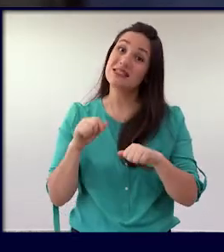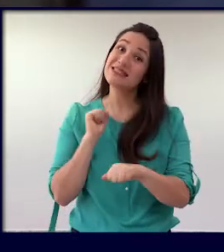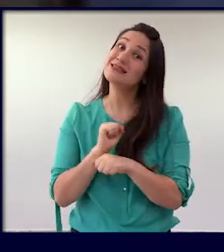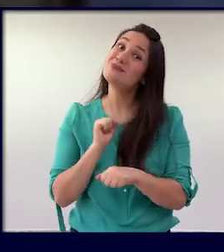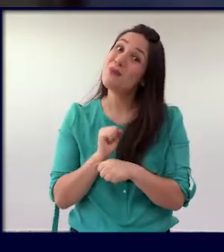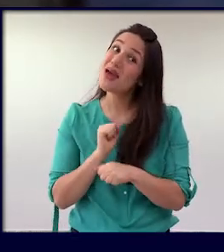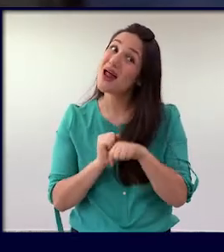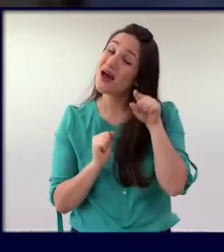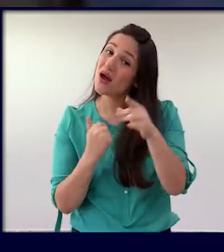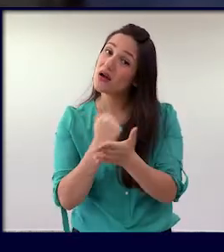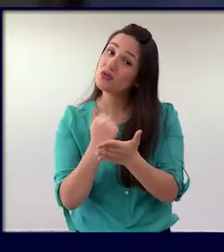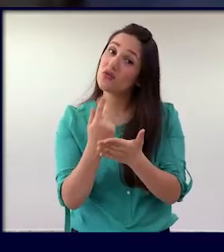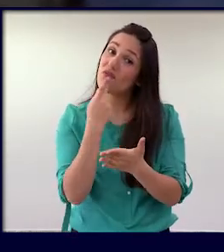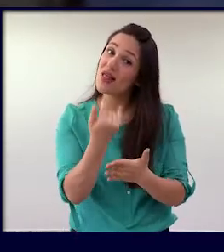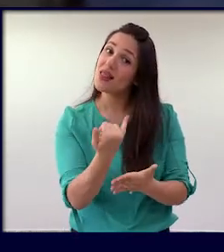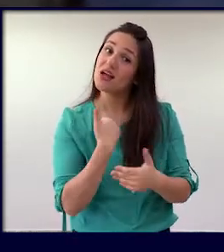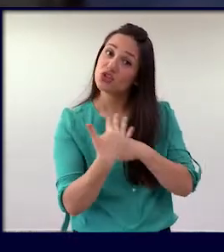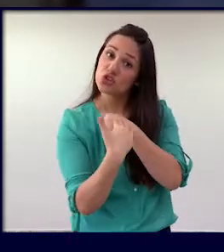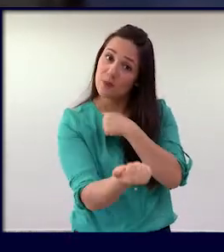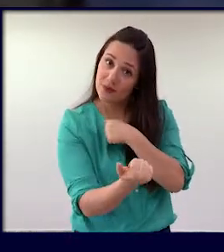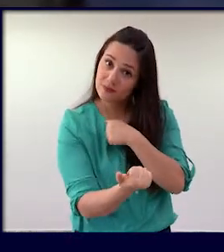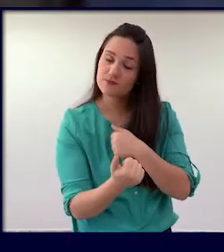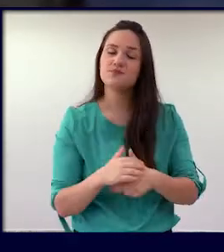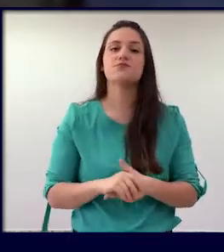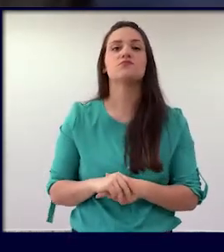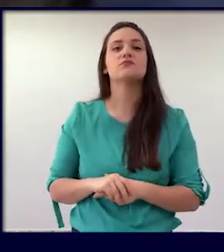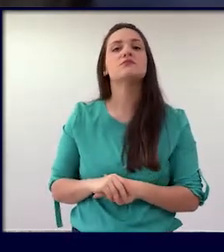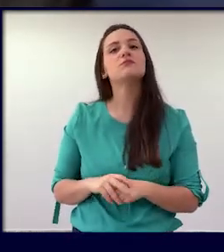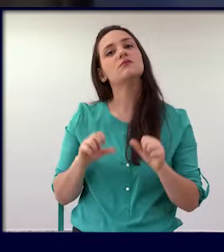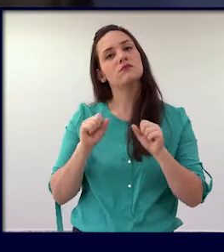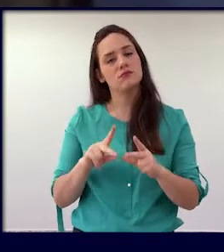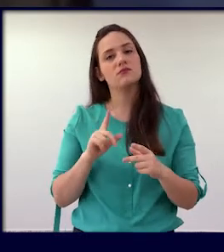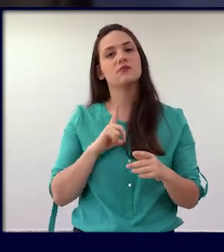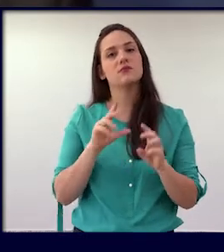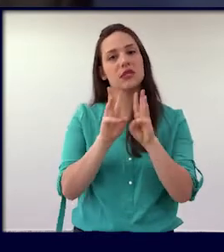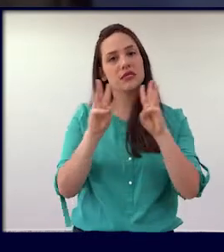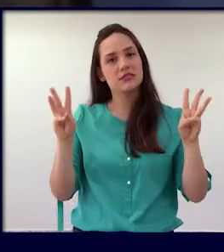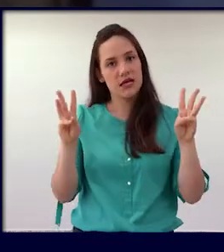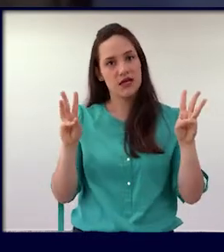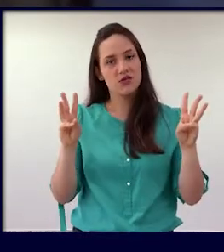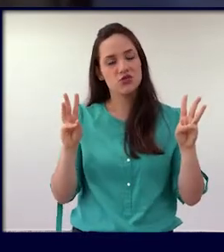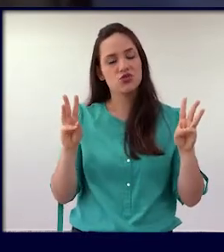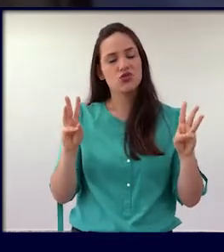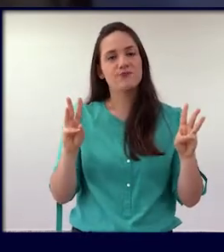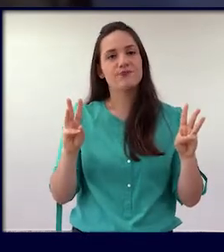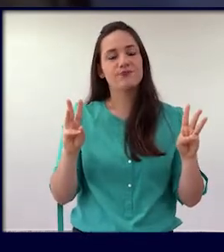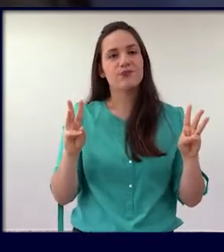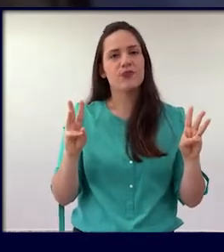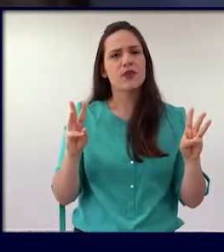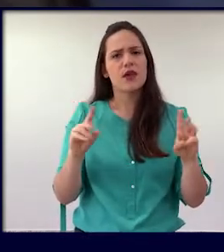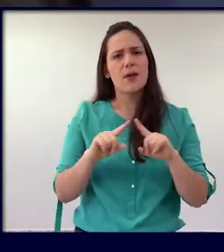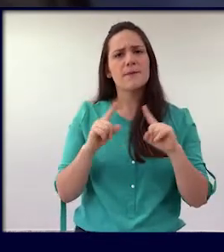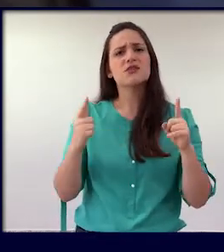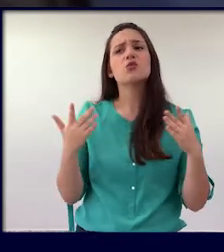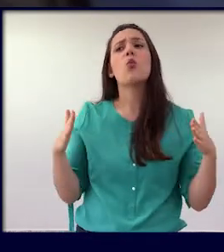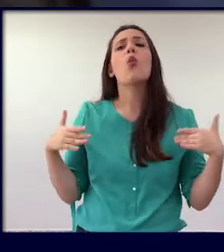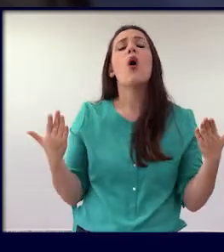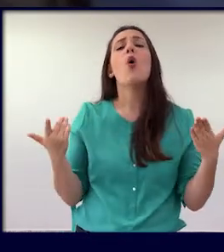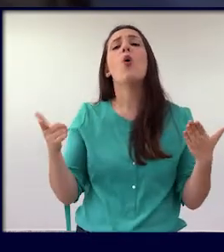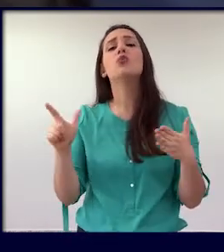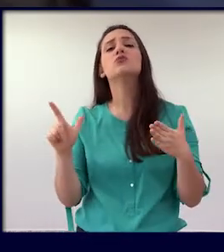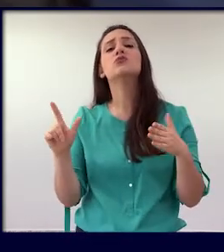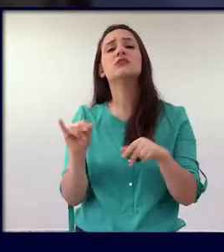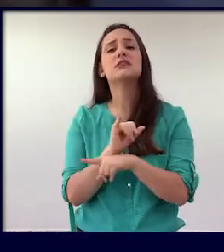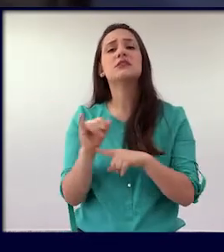eleitor aguarde esse retorno do cartório eleitoral. Kátia, além do site do TRE-MS, quais são os outros canais de comunicação